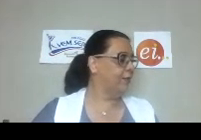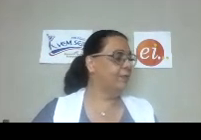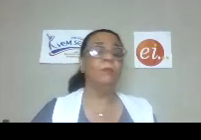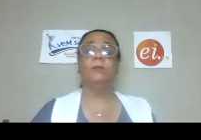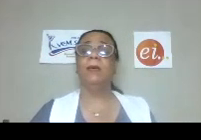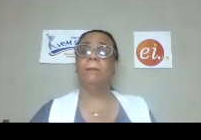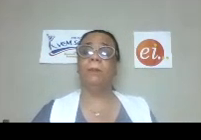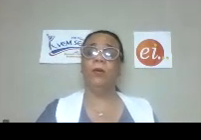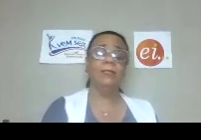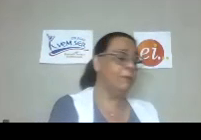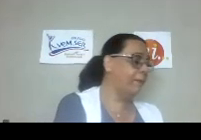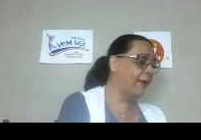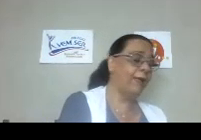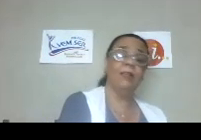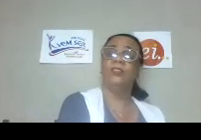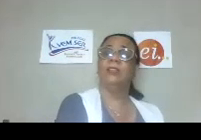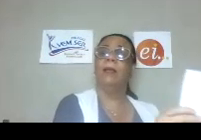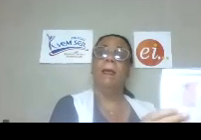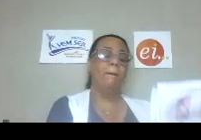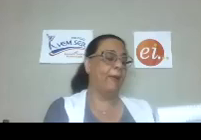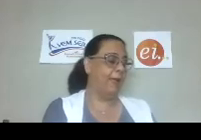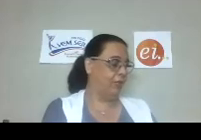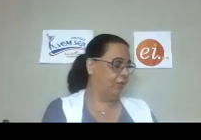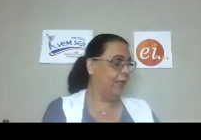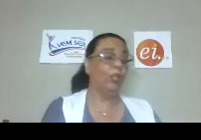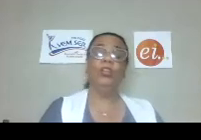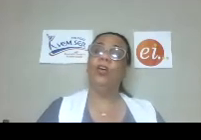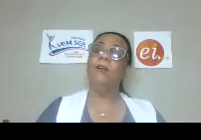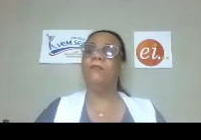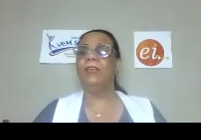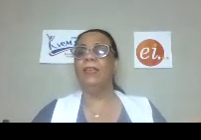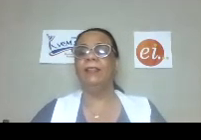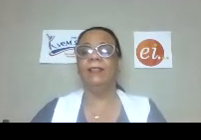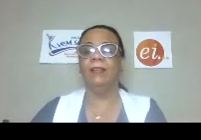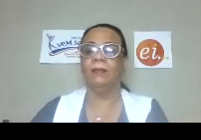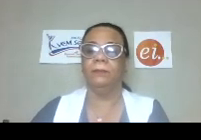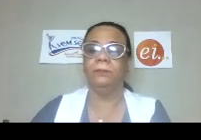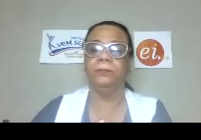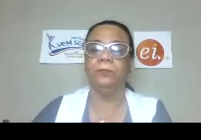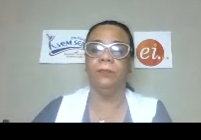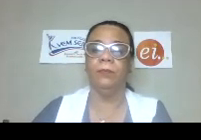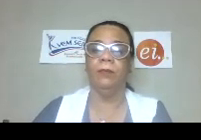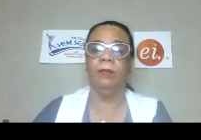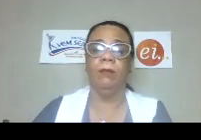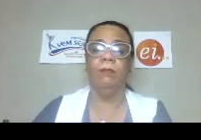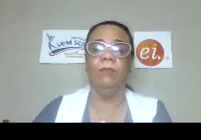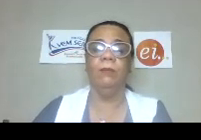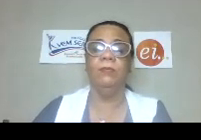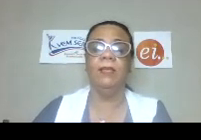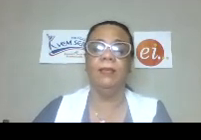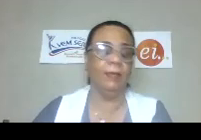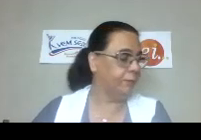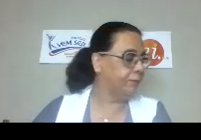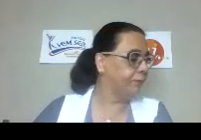Agora, nós vamos para a próxima página. Página 90.